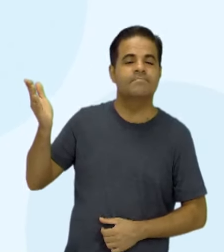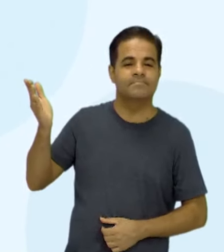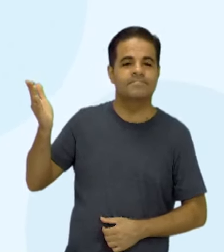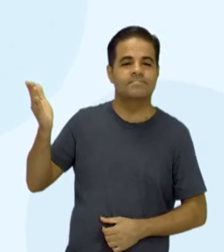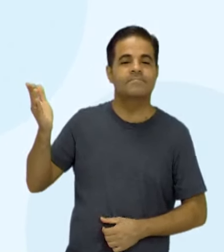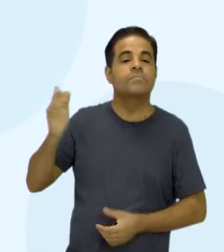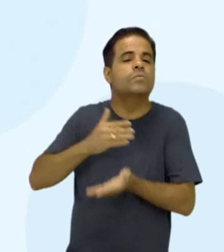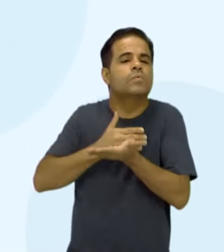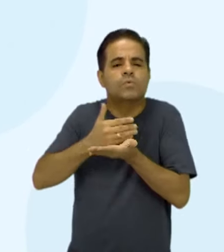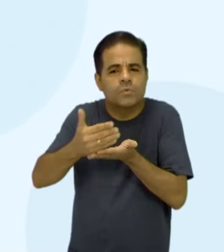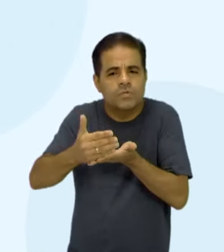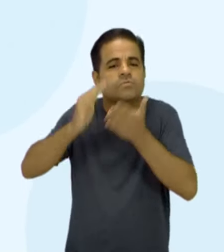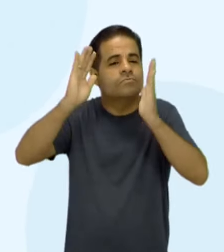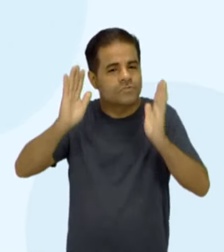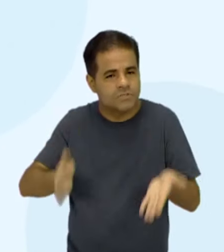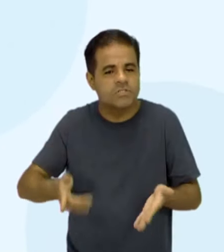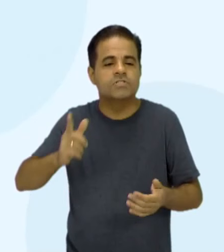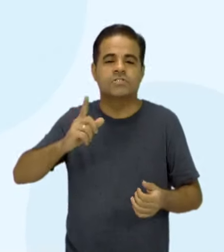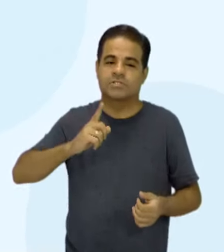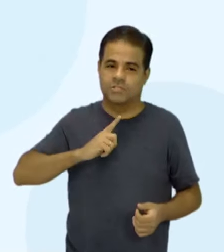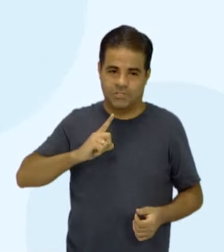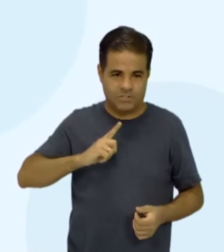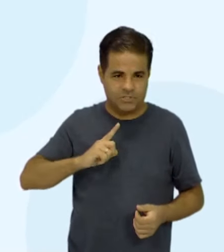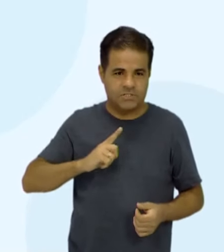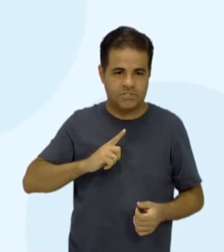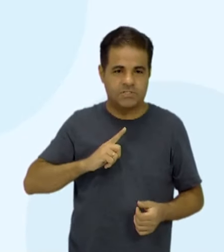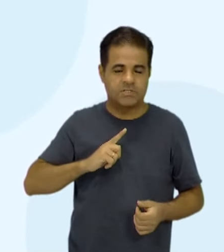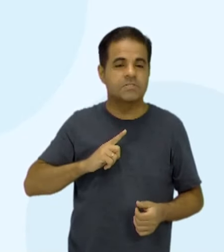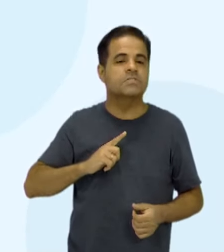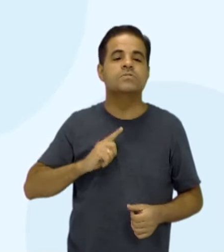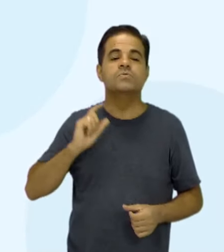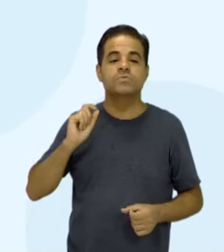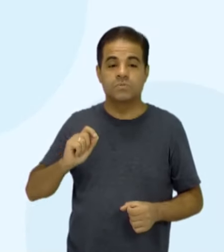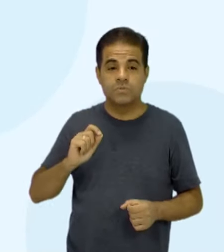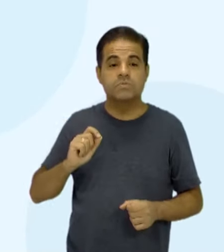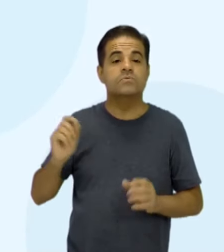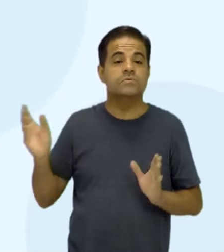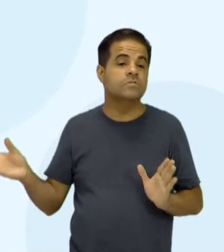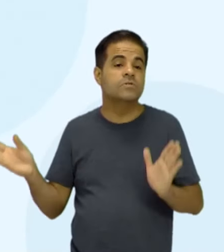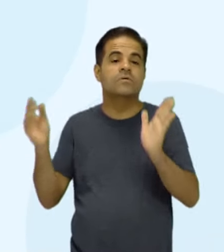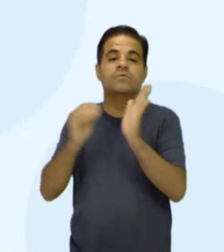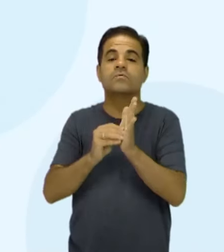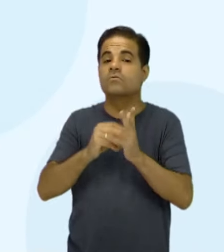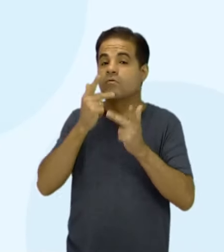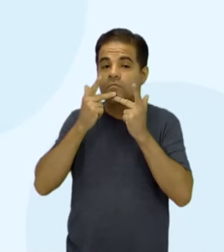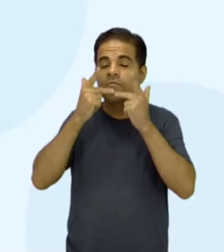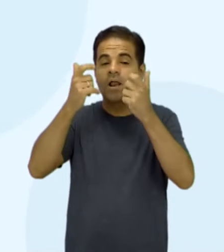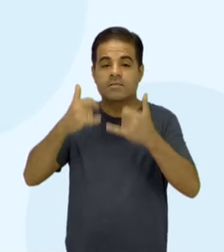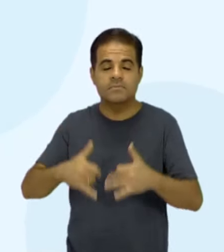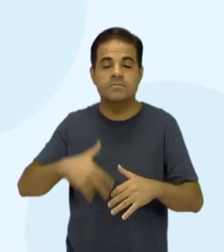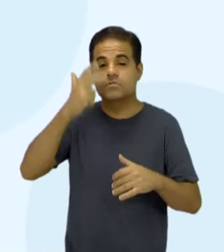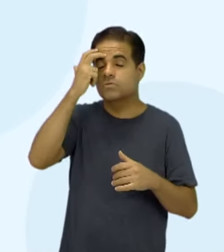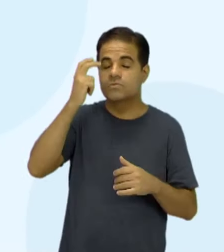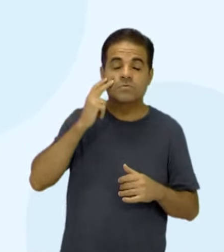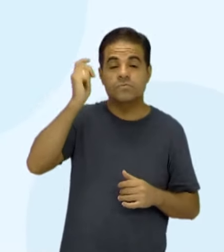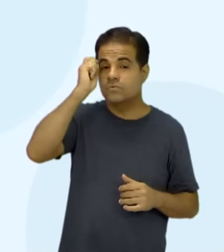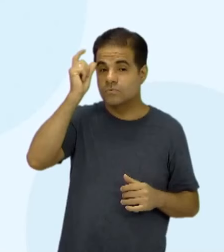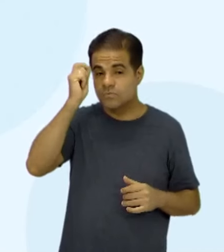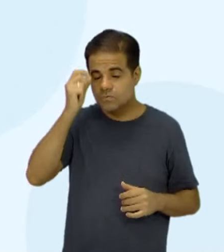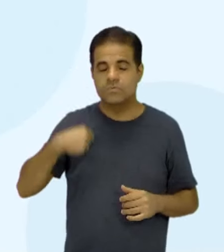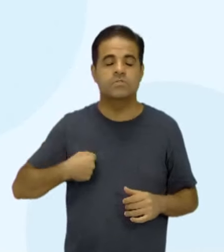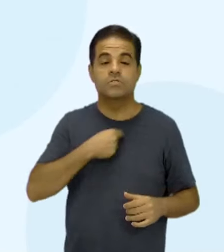Logo no início a gente já tinha lá da China eximir-se a chinese new year Então a gente vai falar da cultura aí